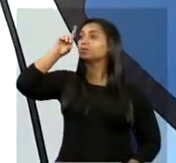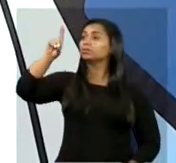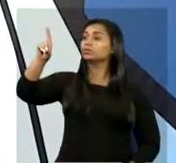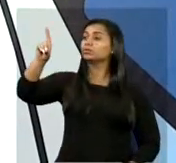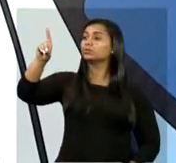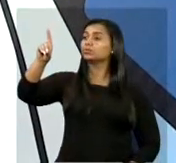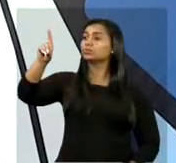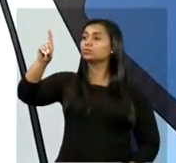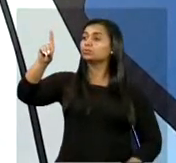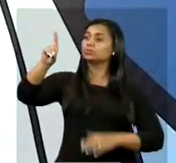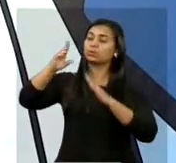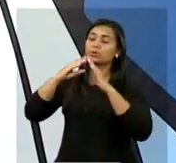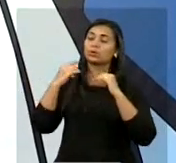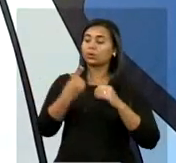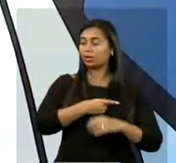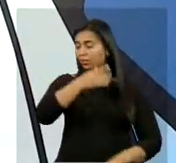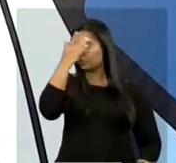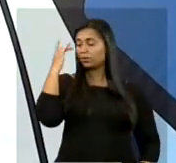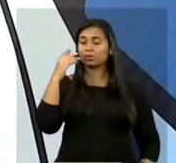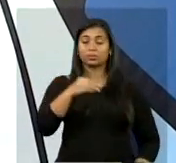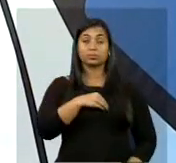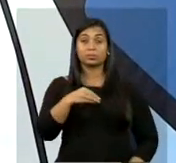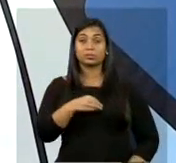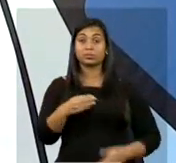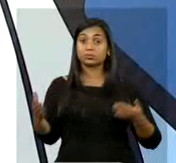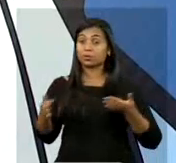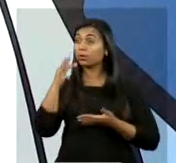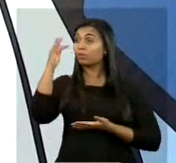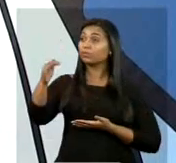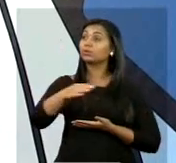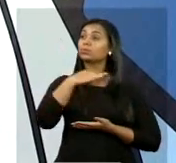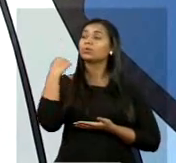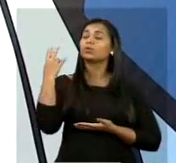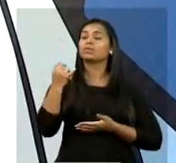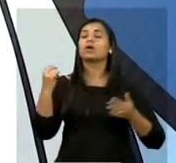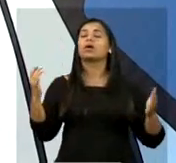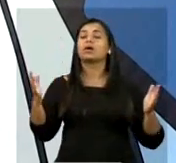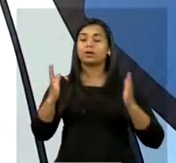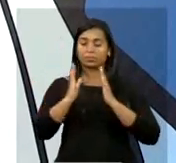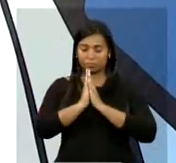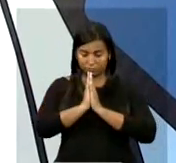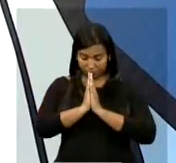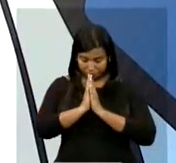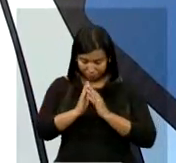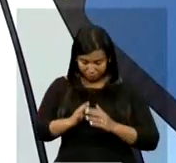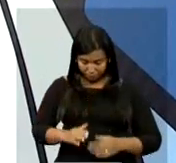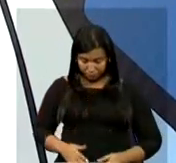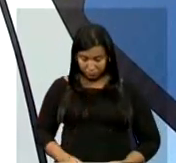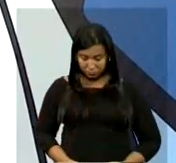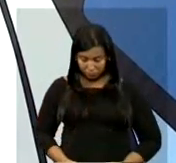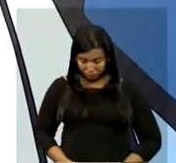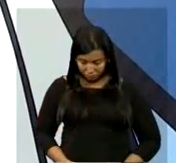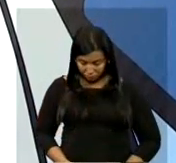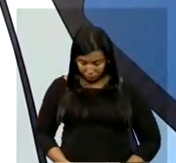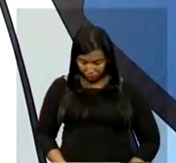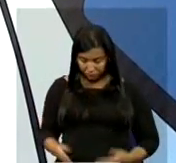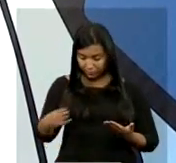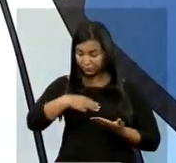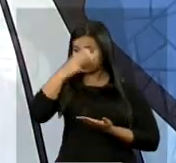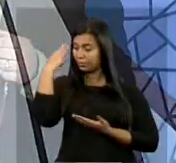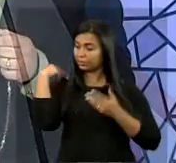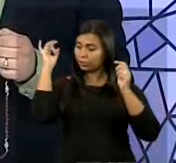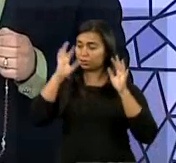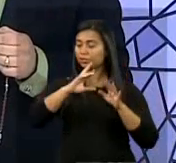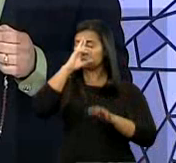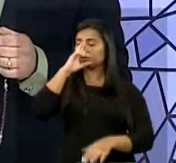Santa Maria, Mãe de Deus, rogai por nós, pecadores, agora e na hora de nossa morte. Amém.